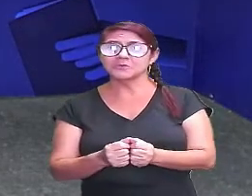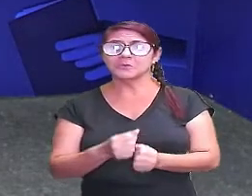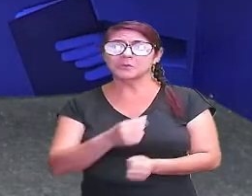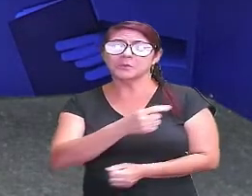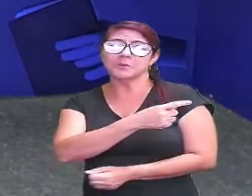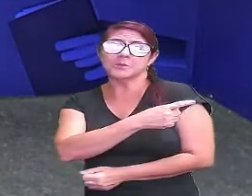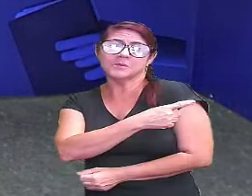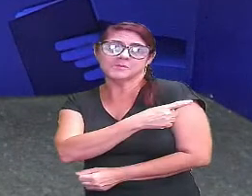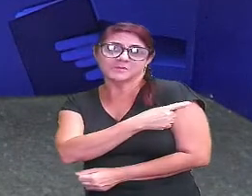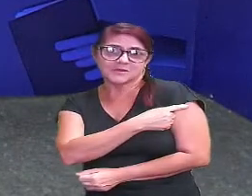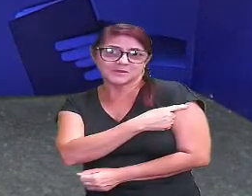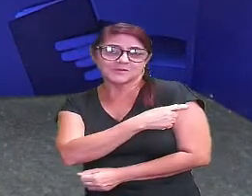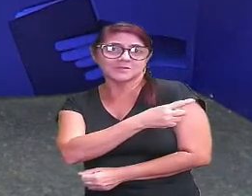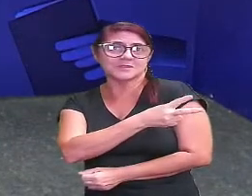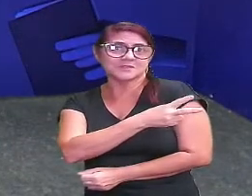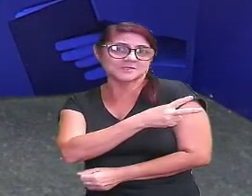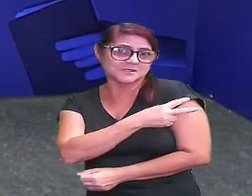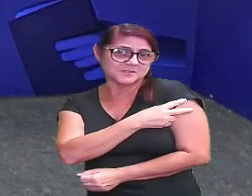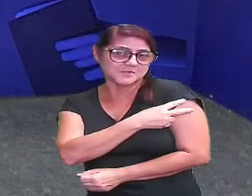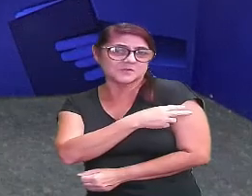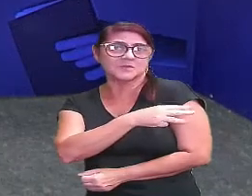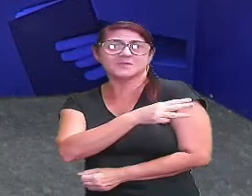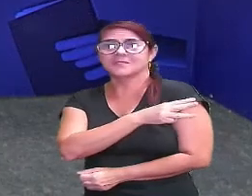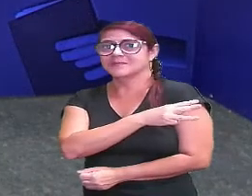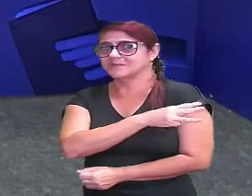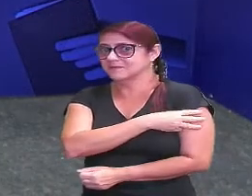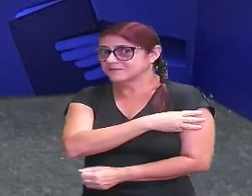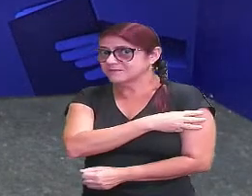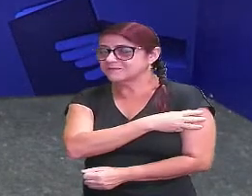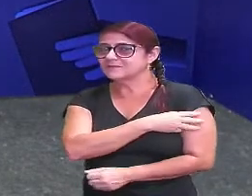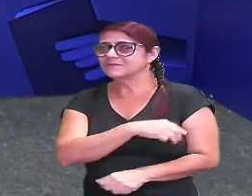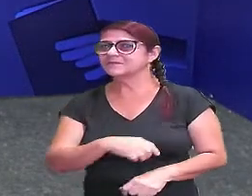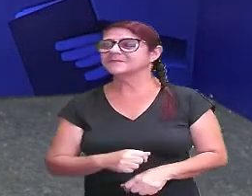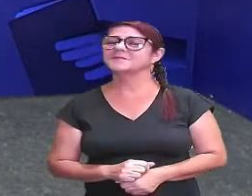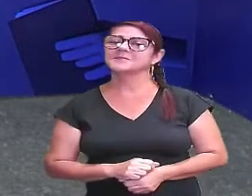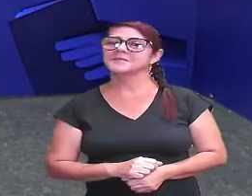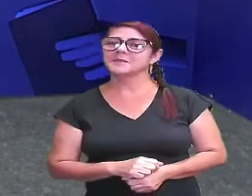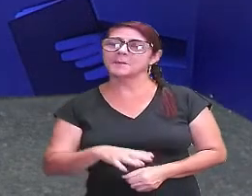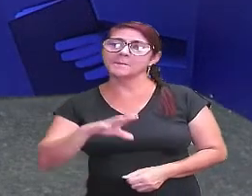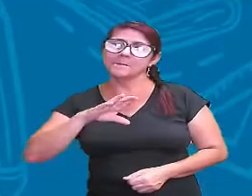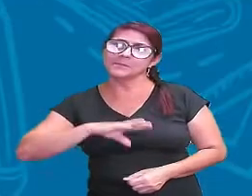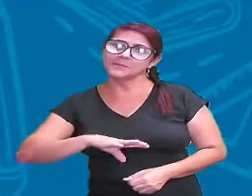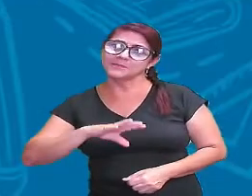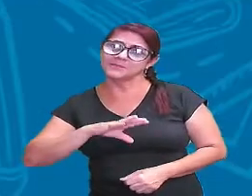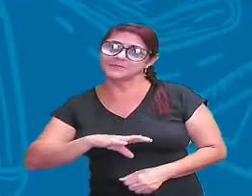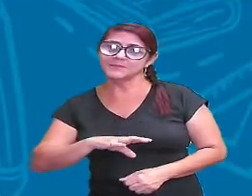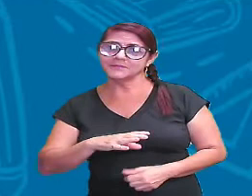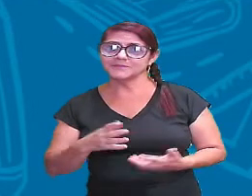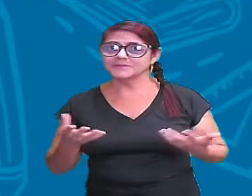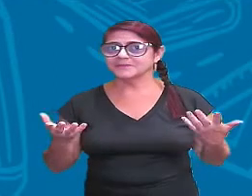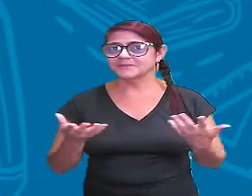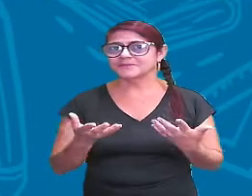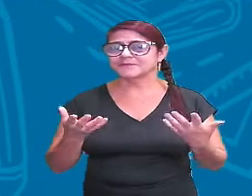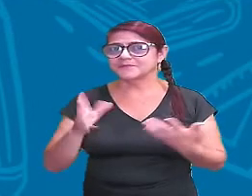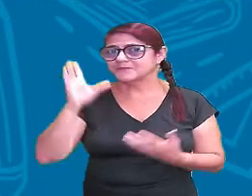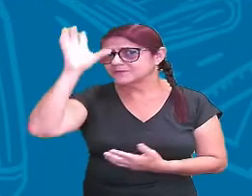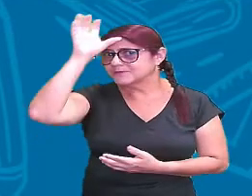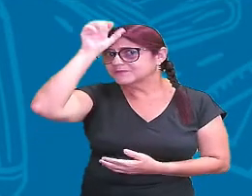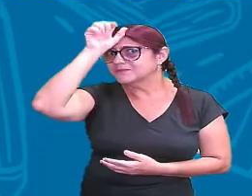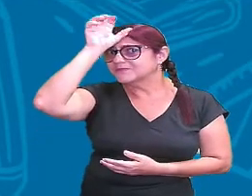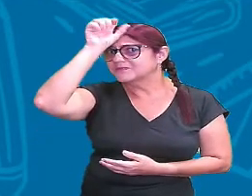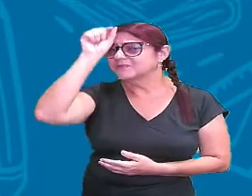do primeiro, segundo e terceiros anos. A nossa aula de português de hoje, a gente vai